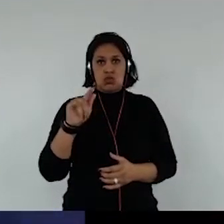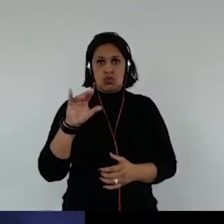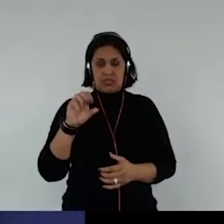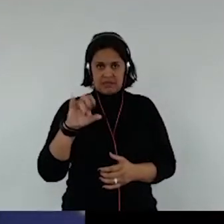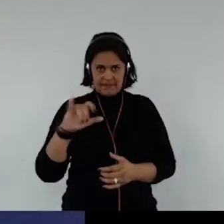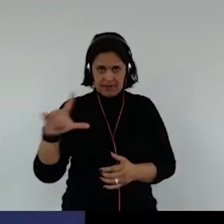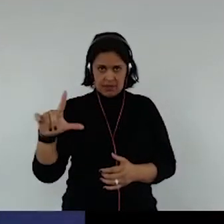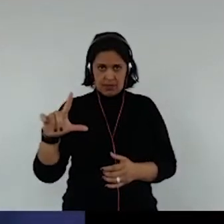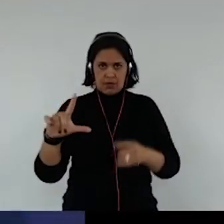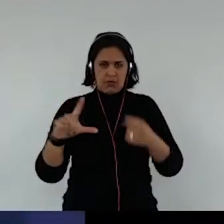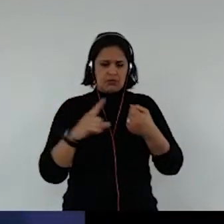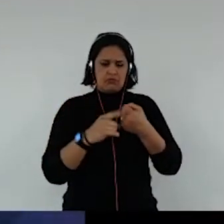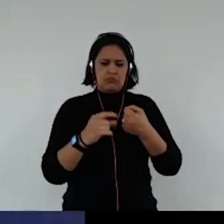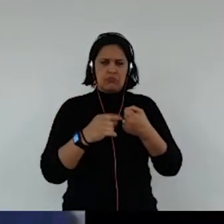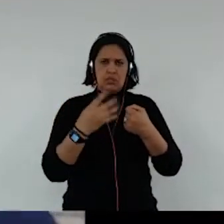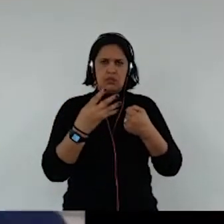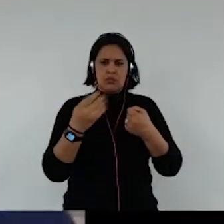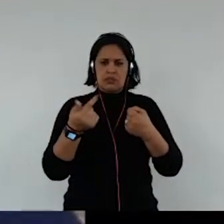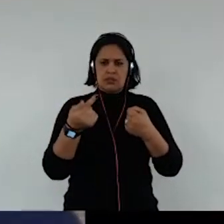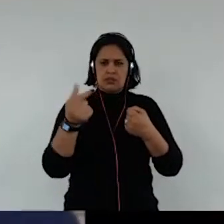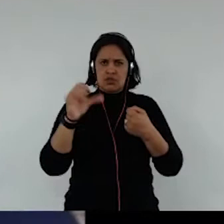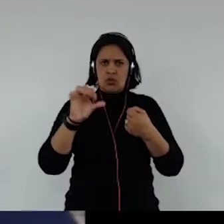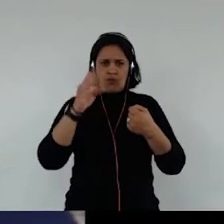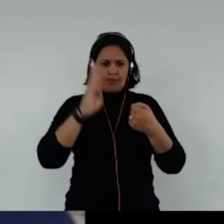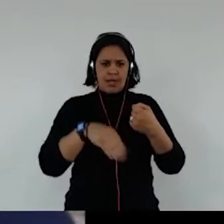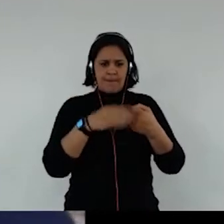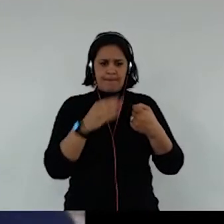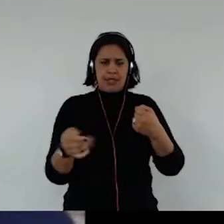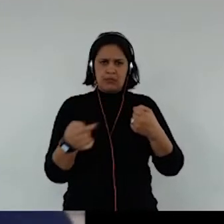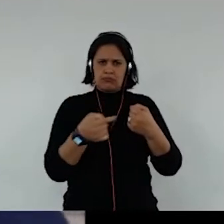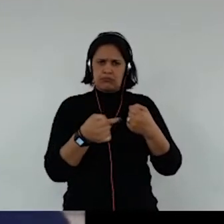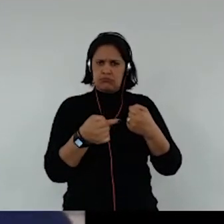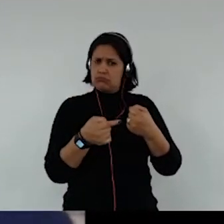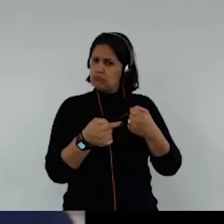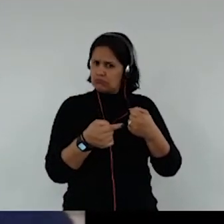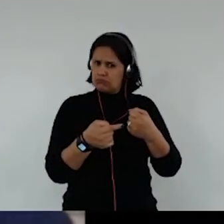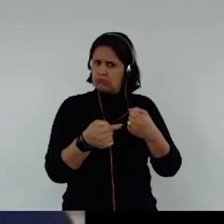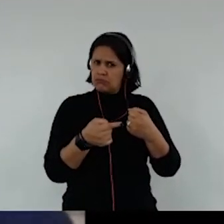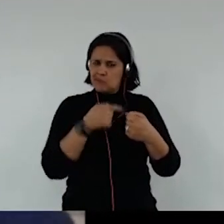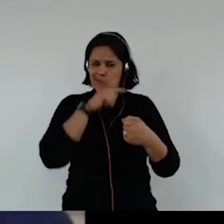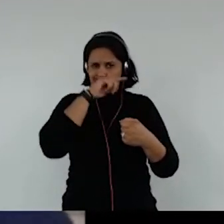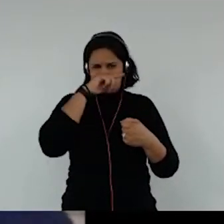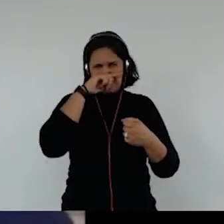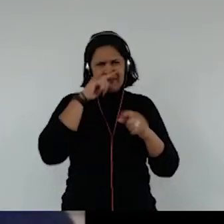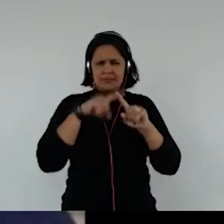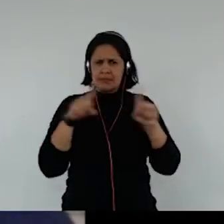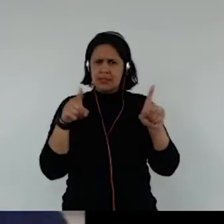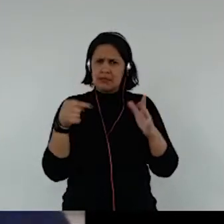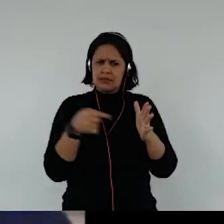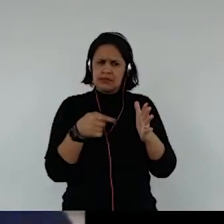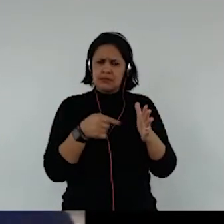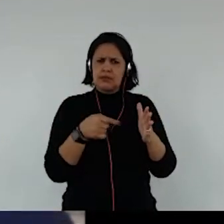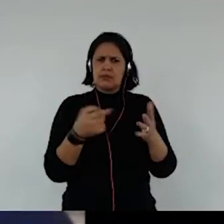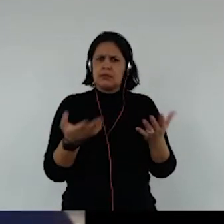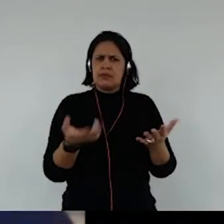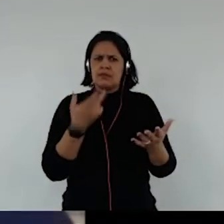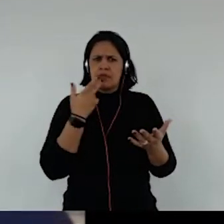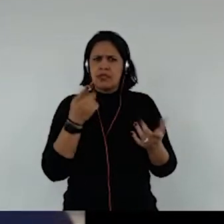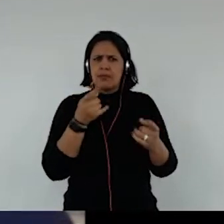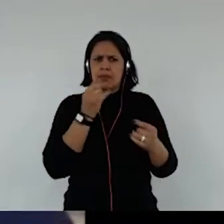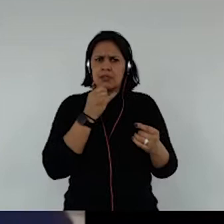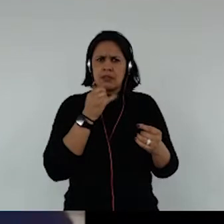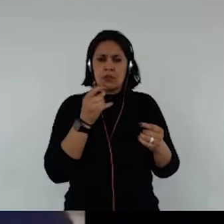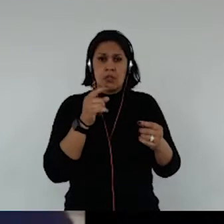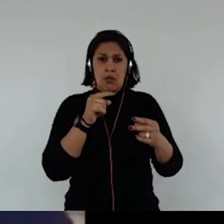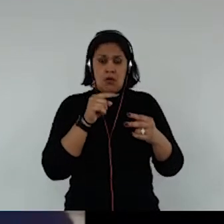artigo 479. Mas o Código Civil permite o afastamento desse remédio de terminar o contrato em